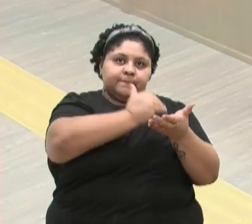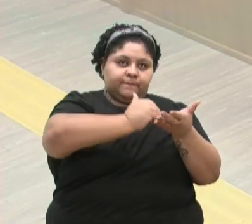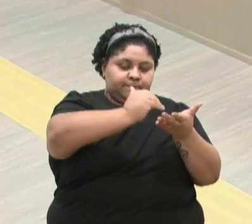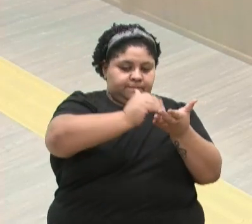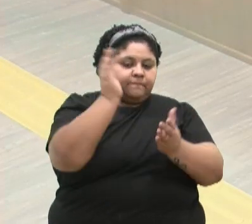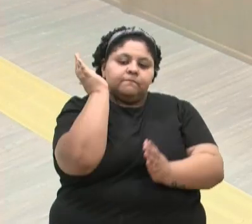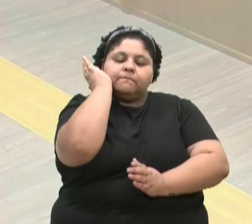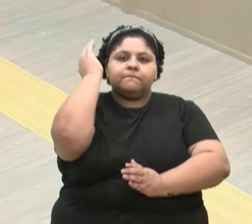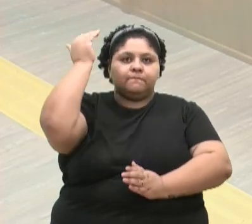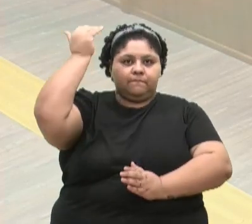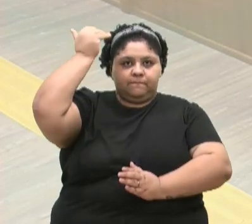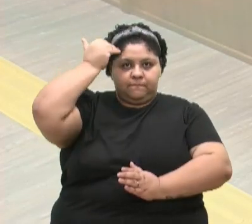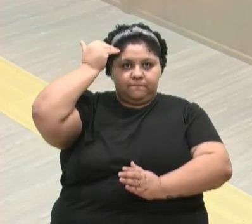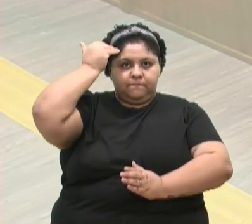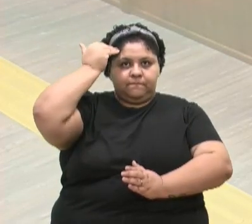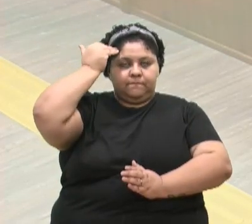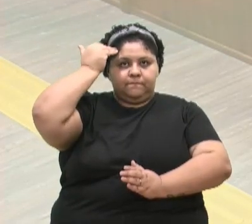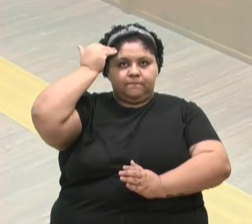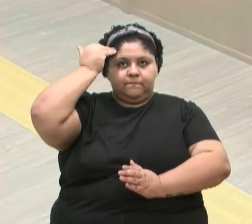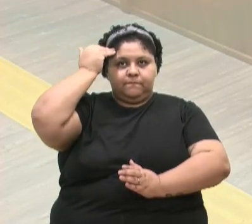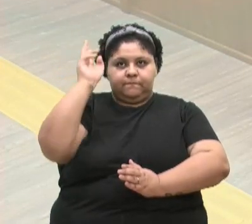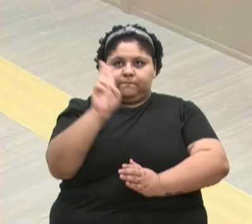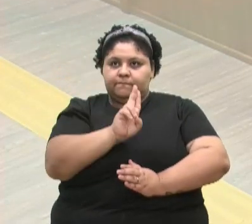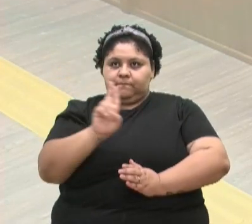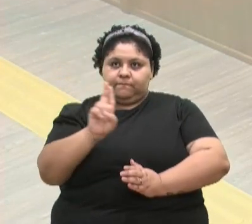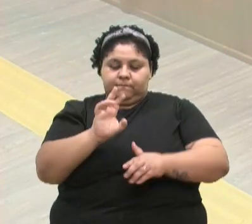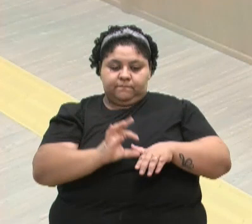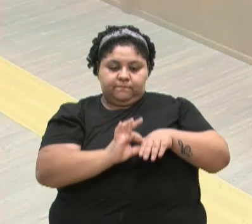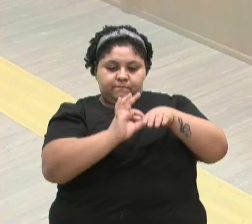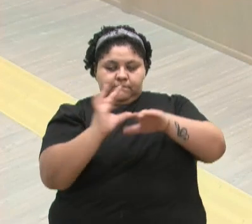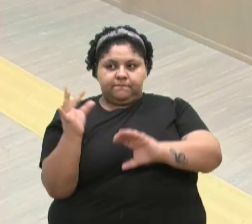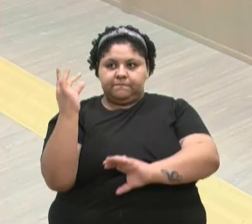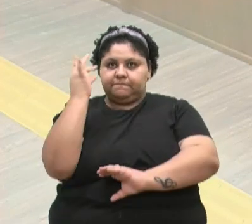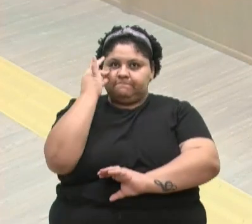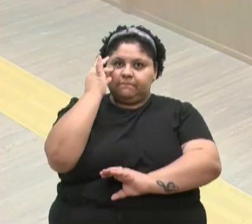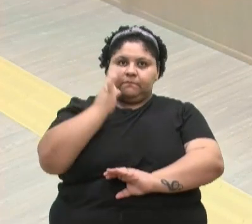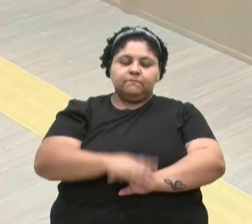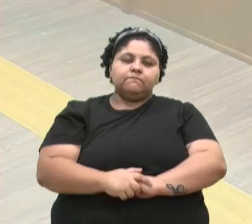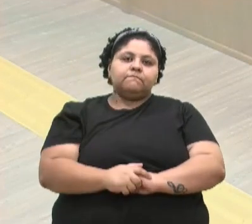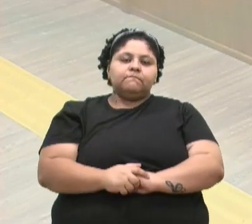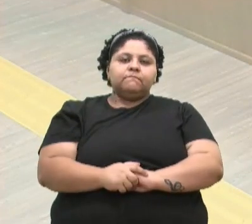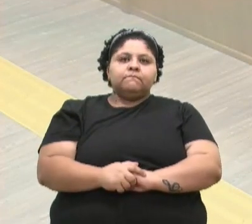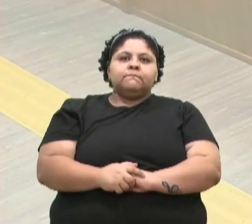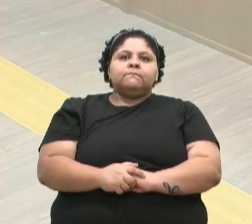Felipe Gremelmaier, que nomine as autoridades presentes.